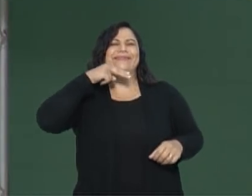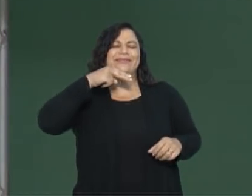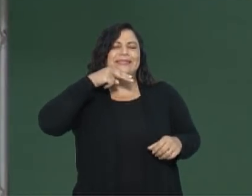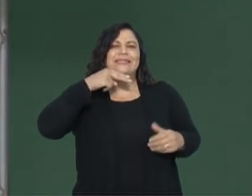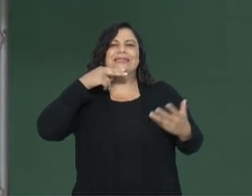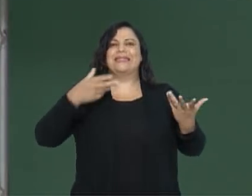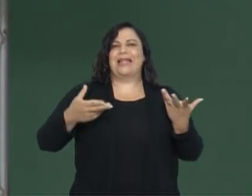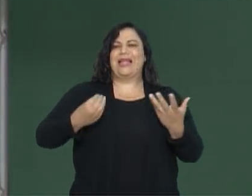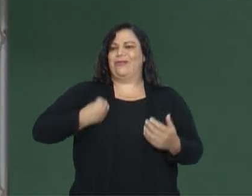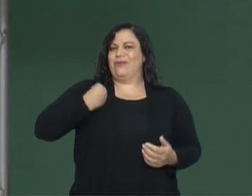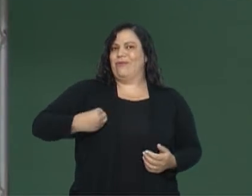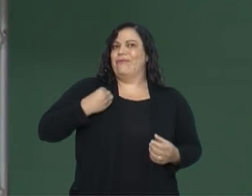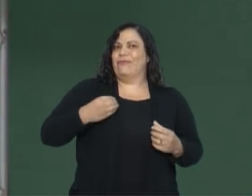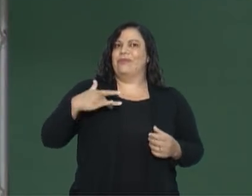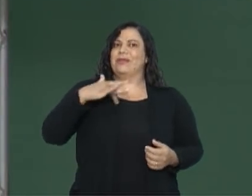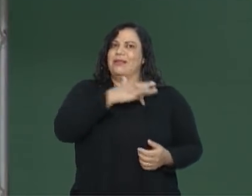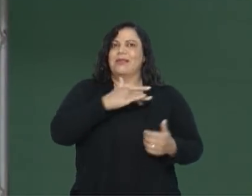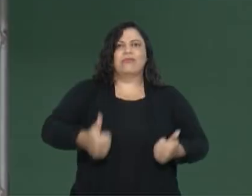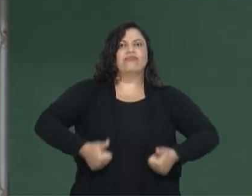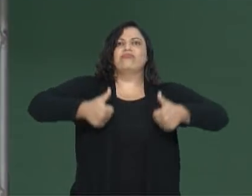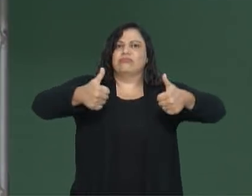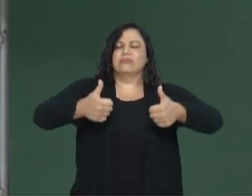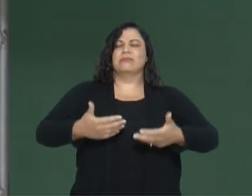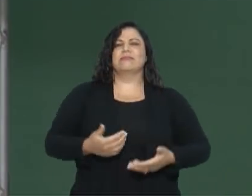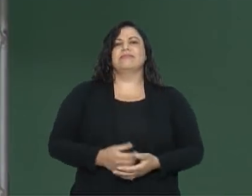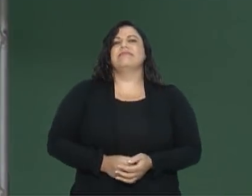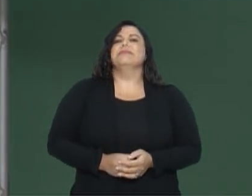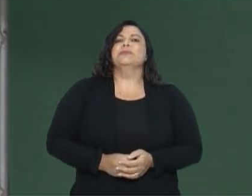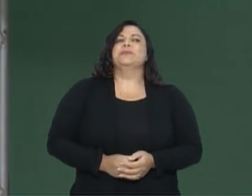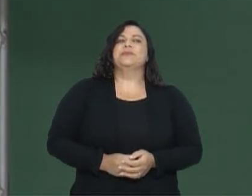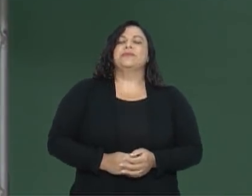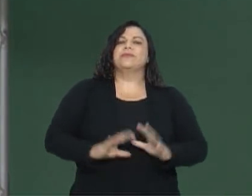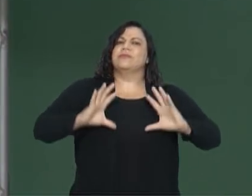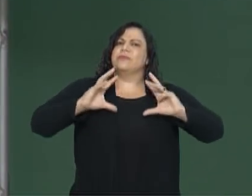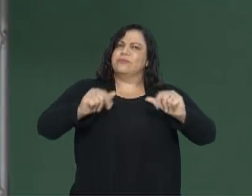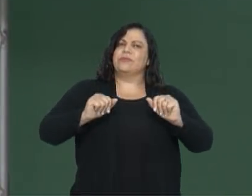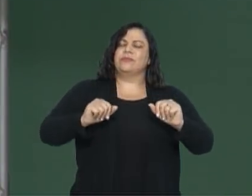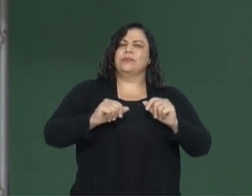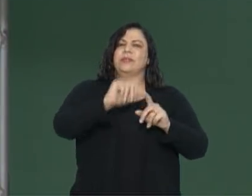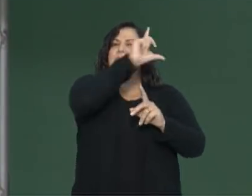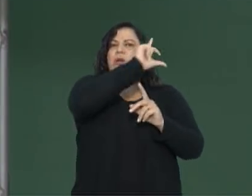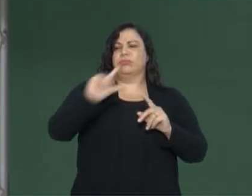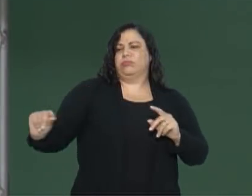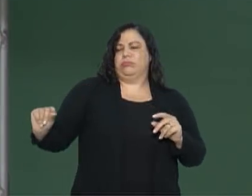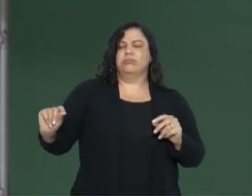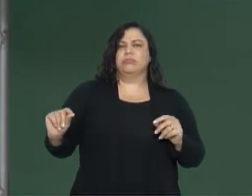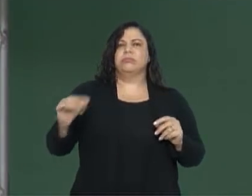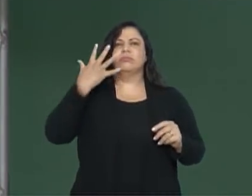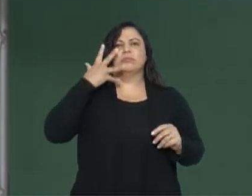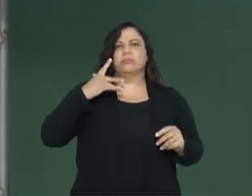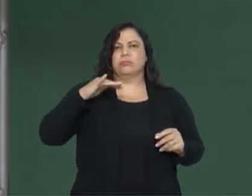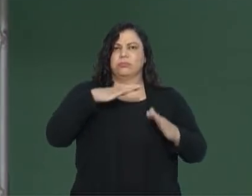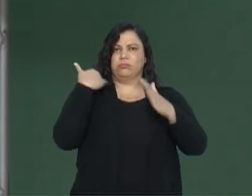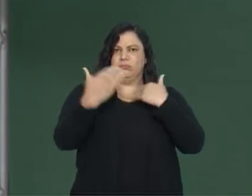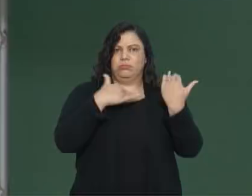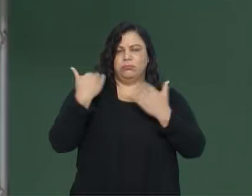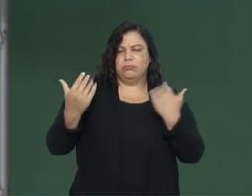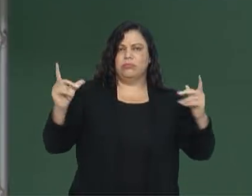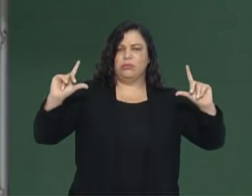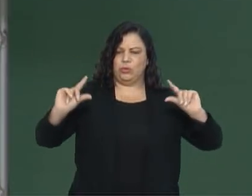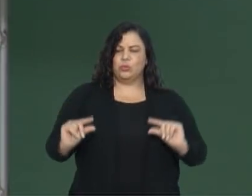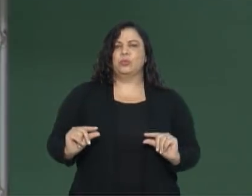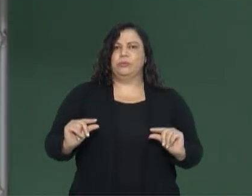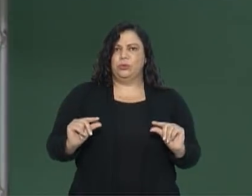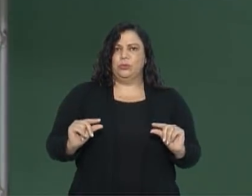mortalidade, todos eles diminuíram a mortalidade infantil. Mesmo a Europa, mesmo os Estados Unidos, certo? Todos eles. Só que você